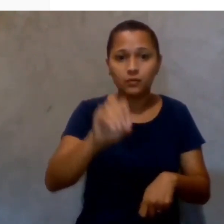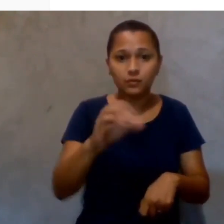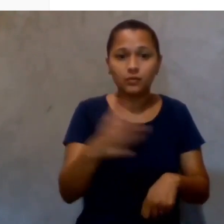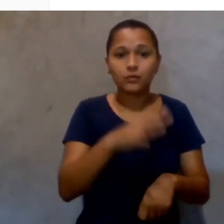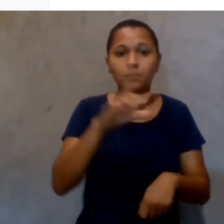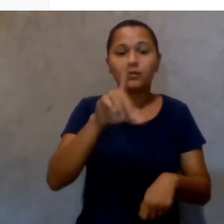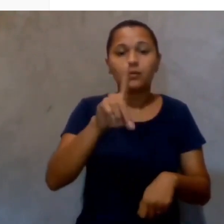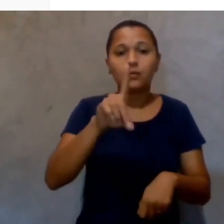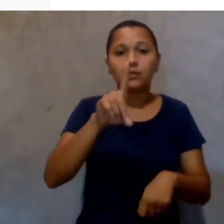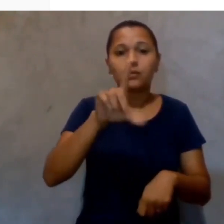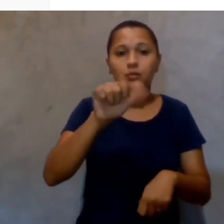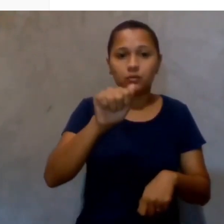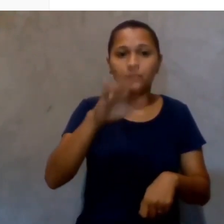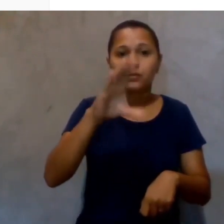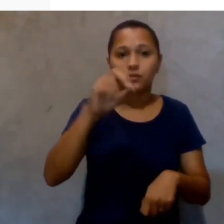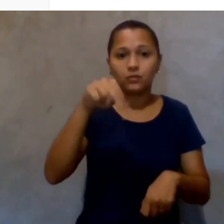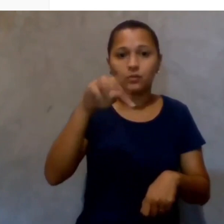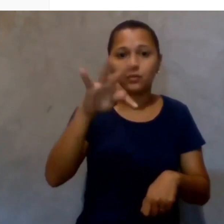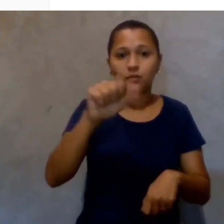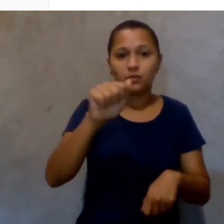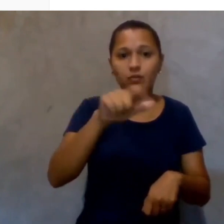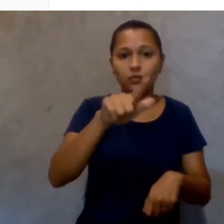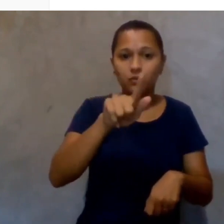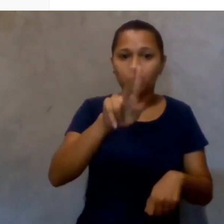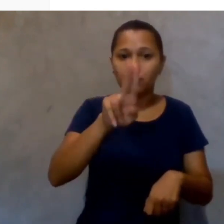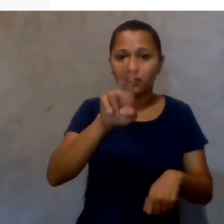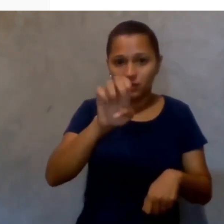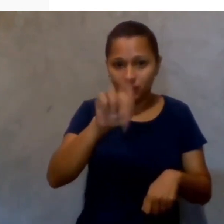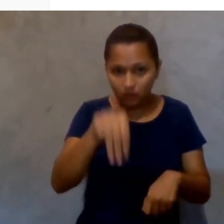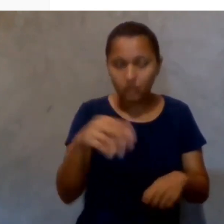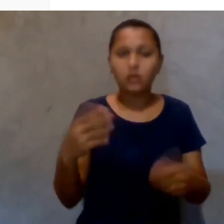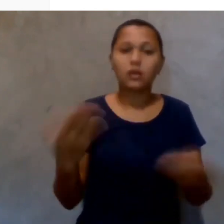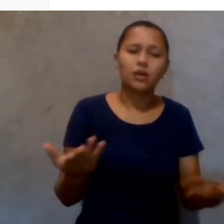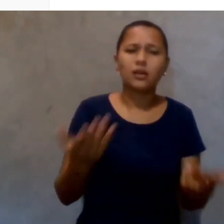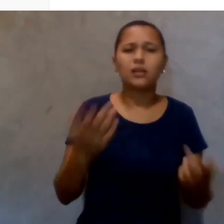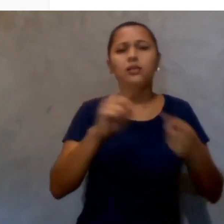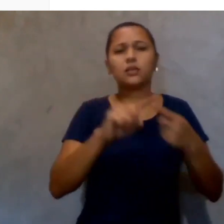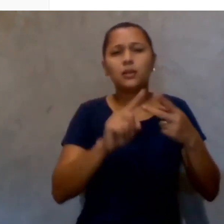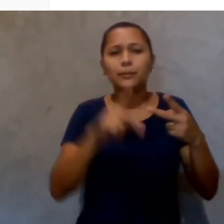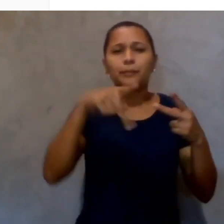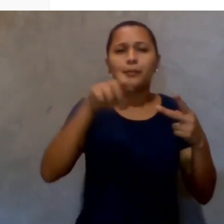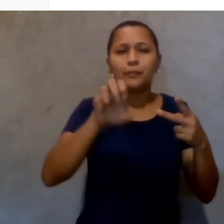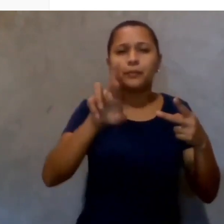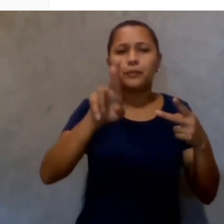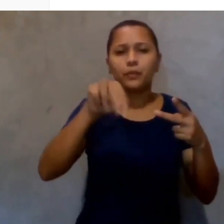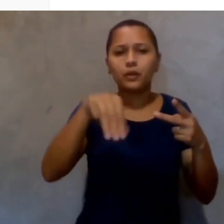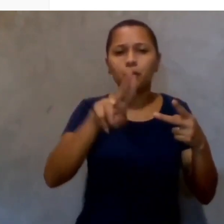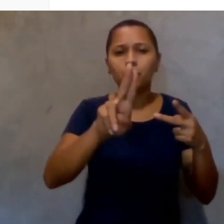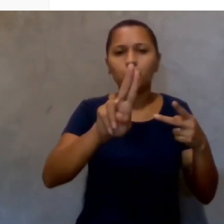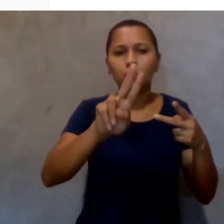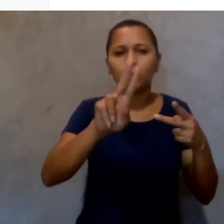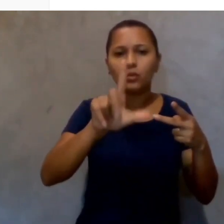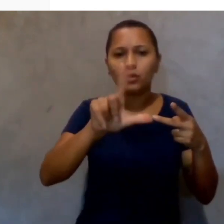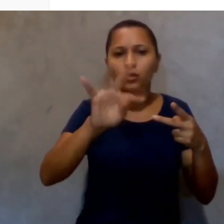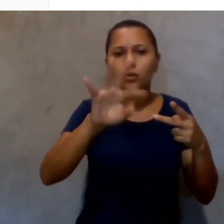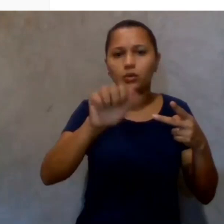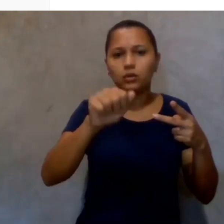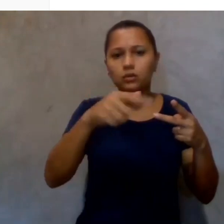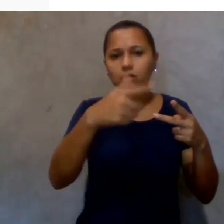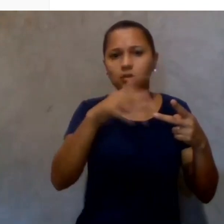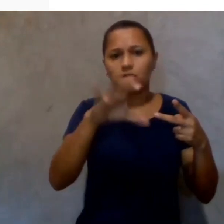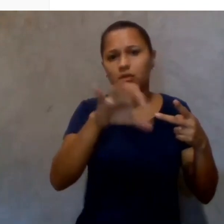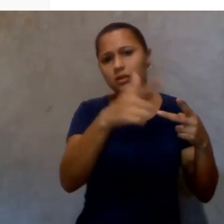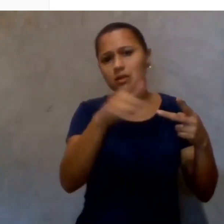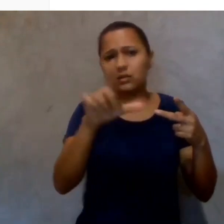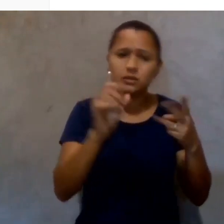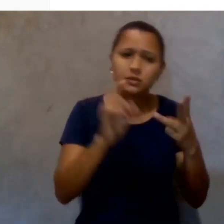de elementos do espaço amostral ou do evento, sem que seja necessário descrever todos os elementos. Então